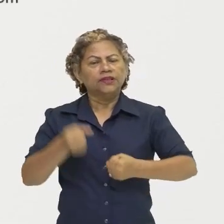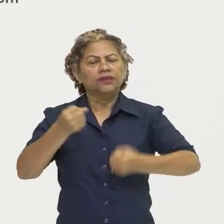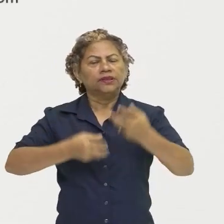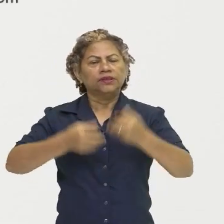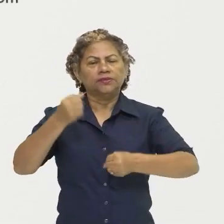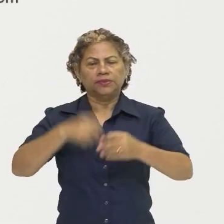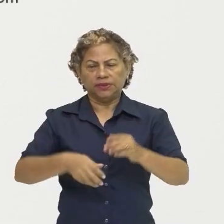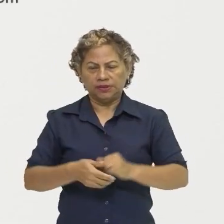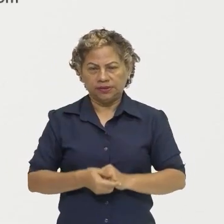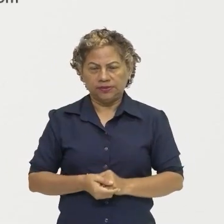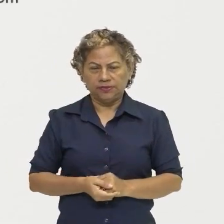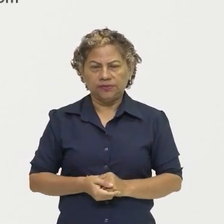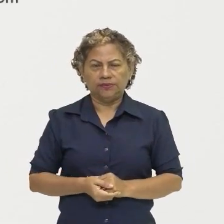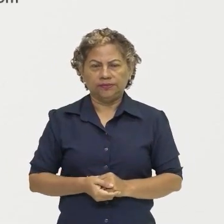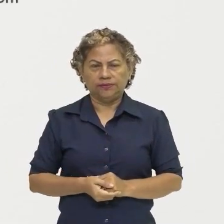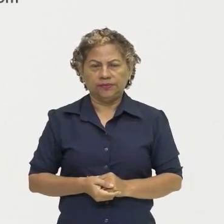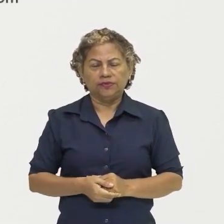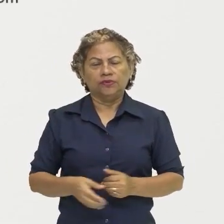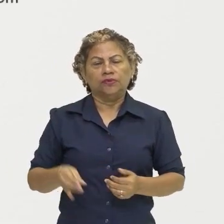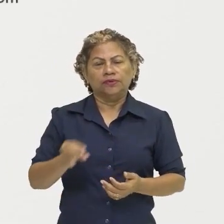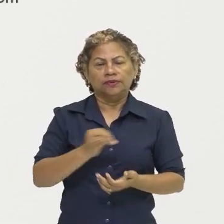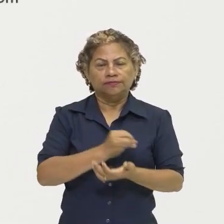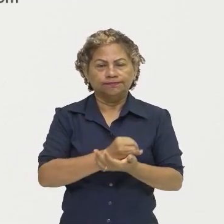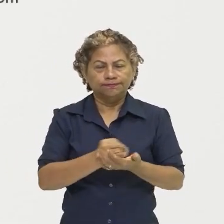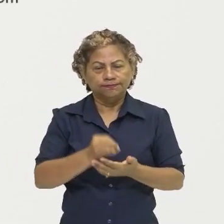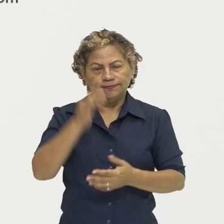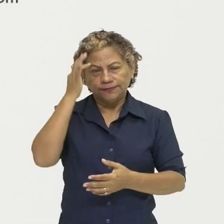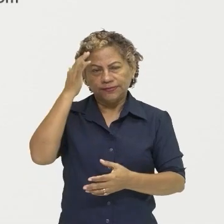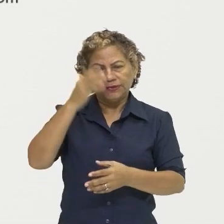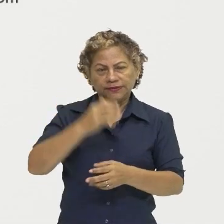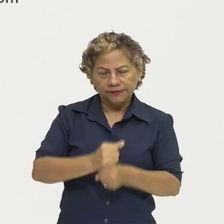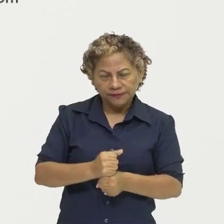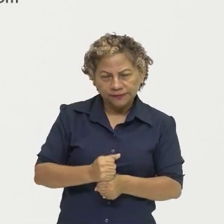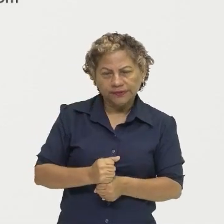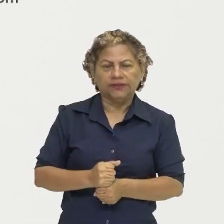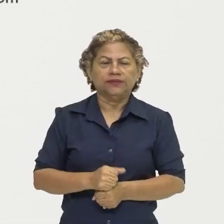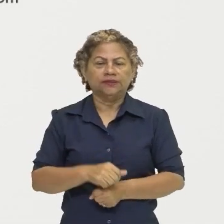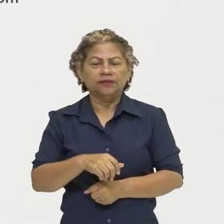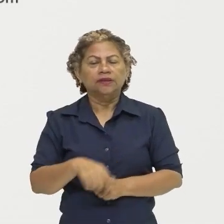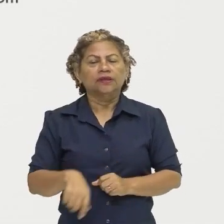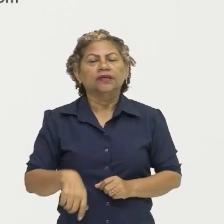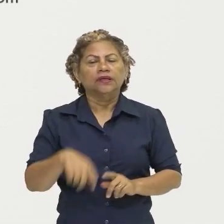falando a divisão das grandezas. Uma